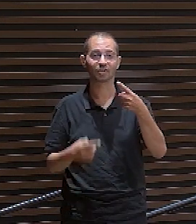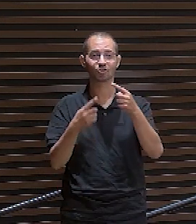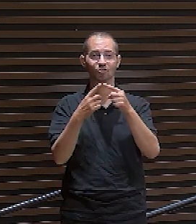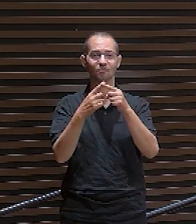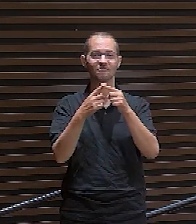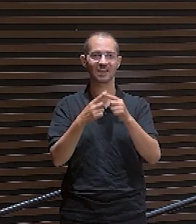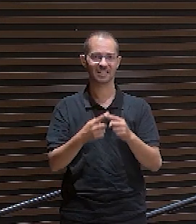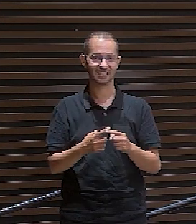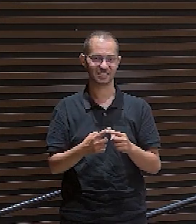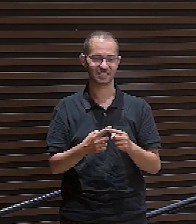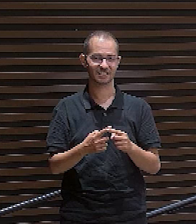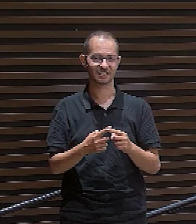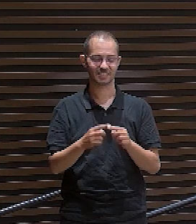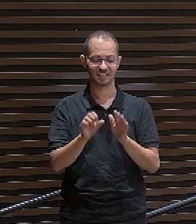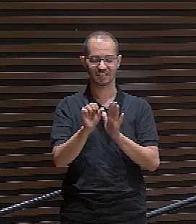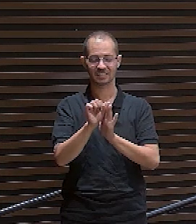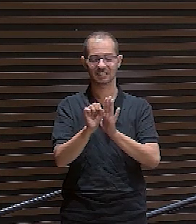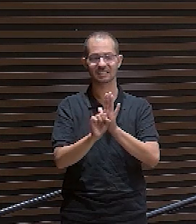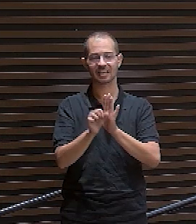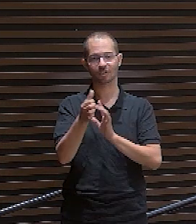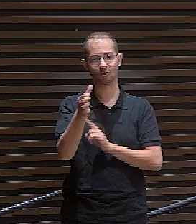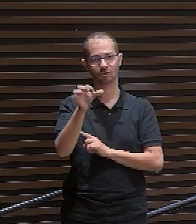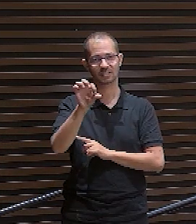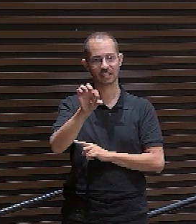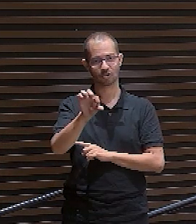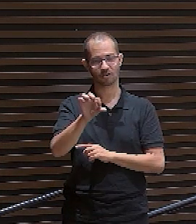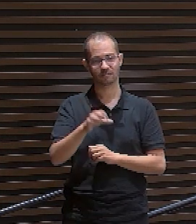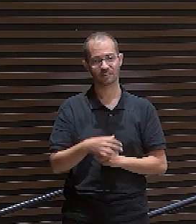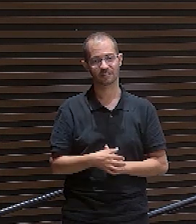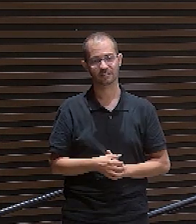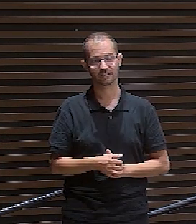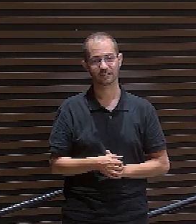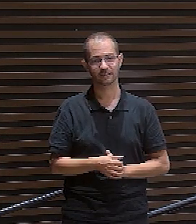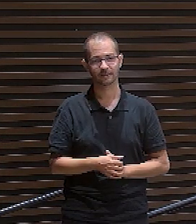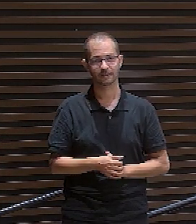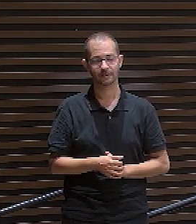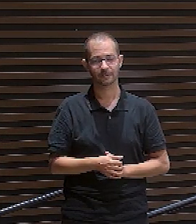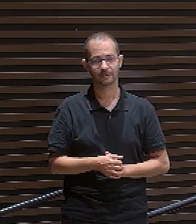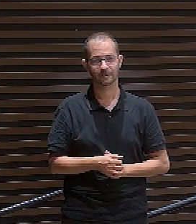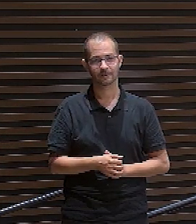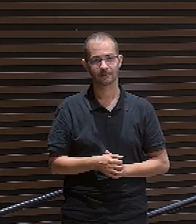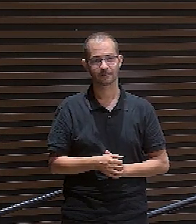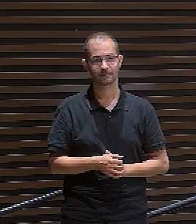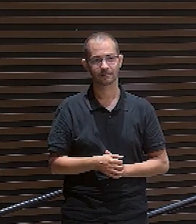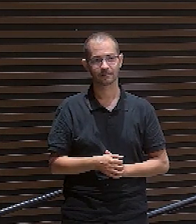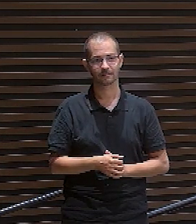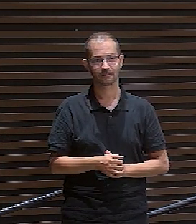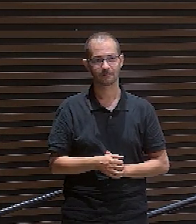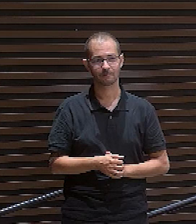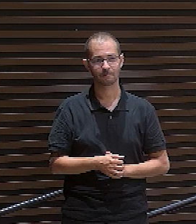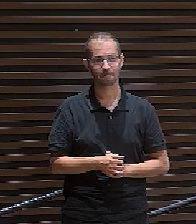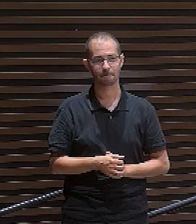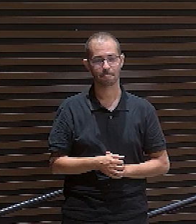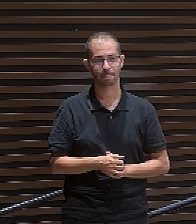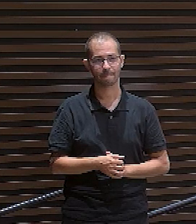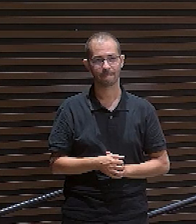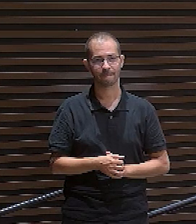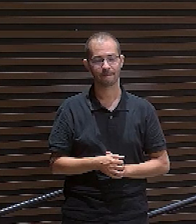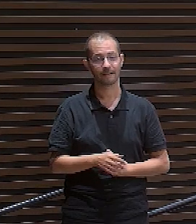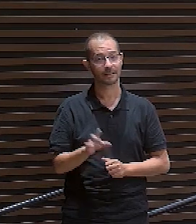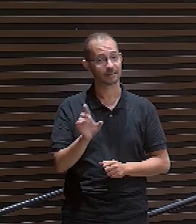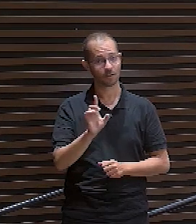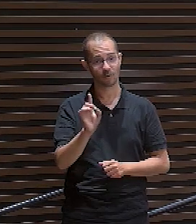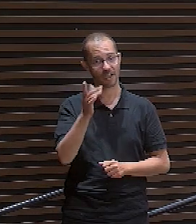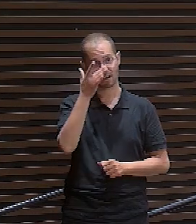4 vezes no século XIX. não se tratava de qualquer